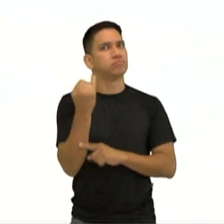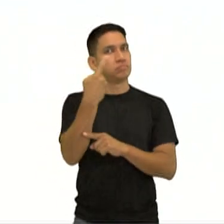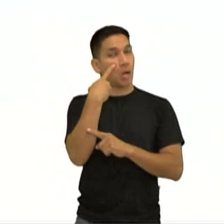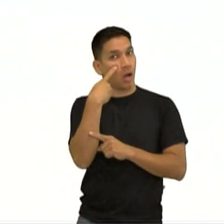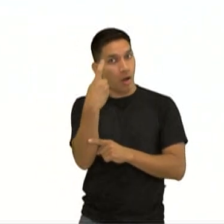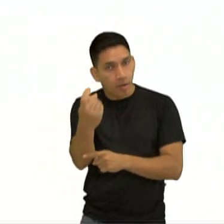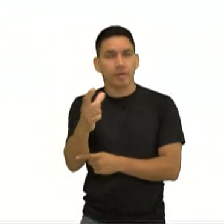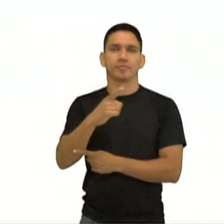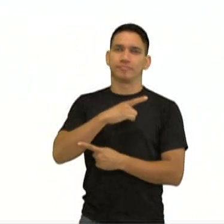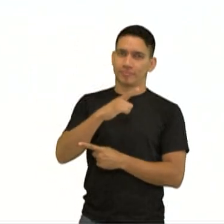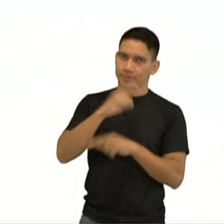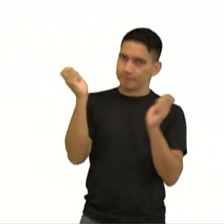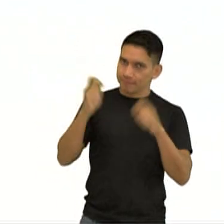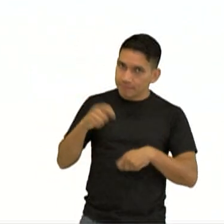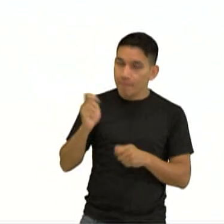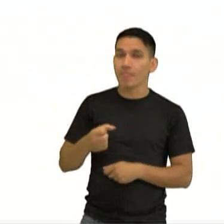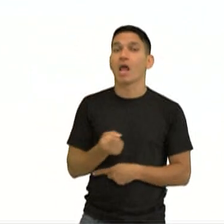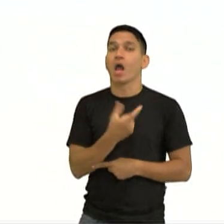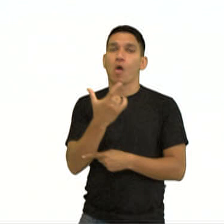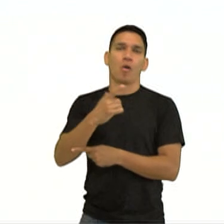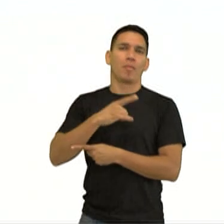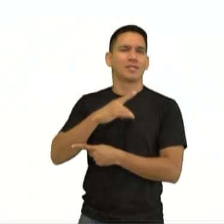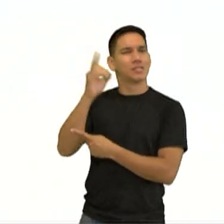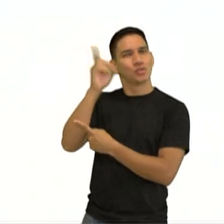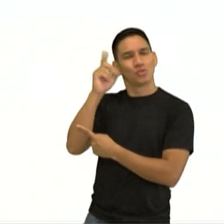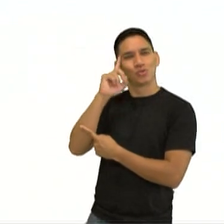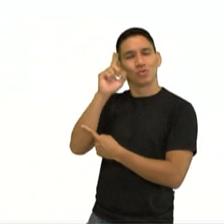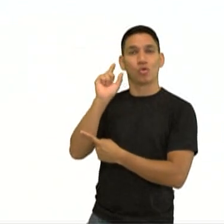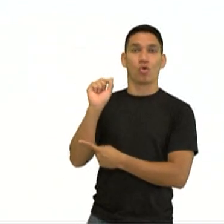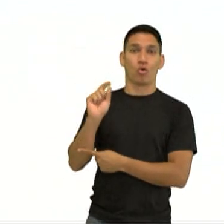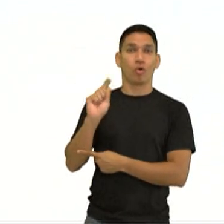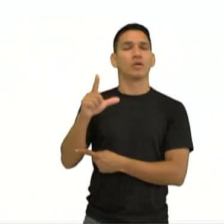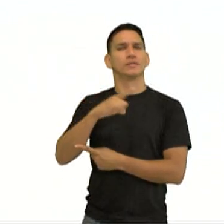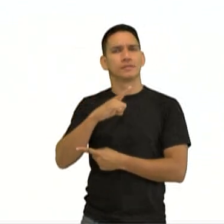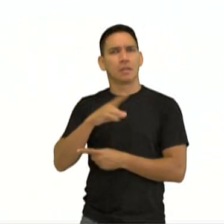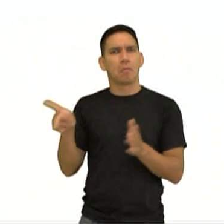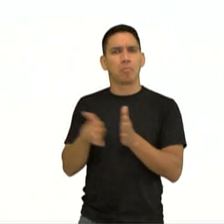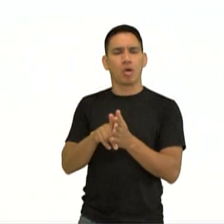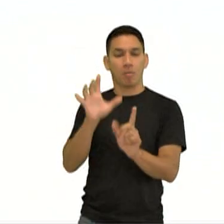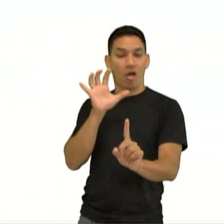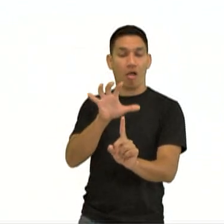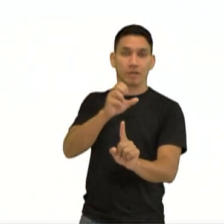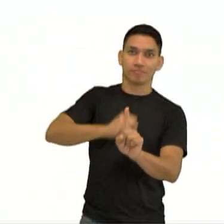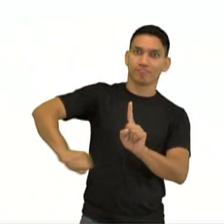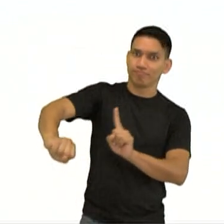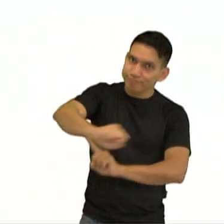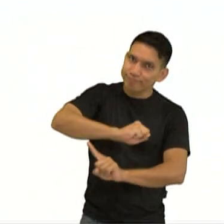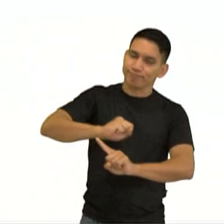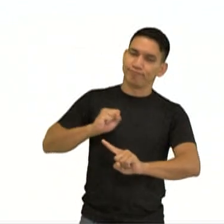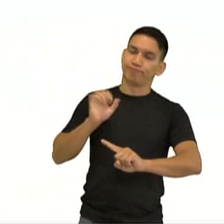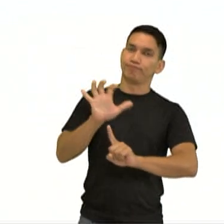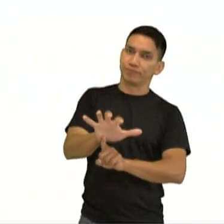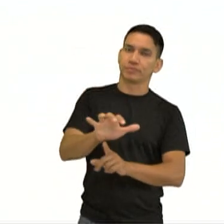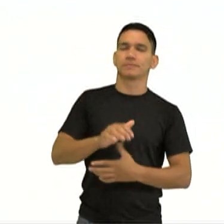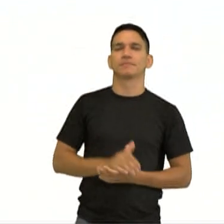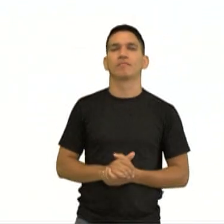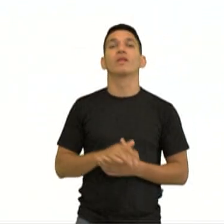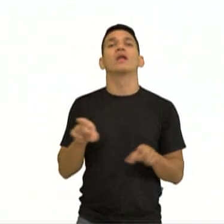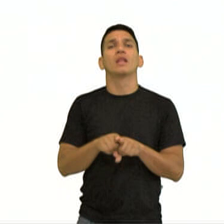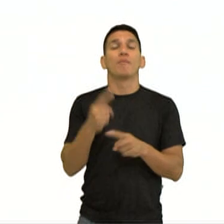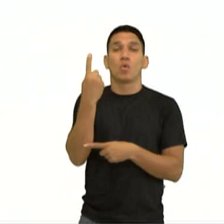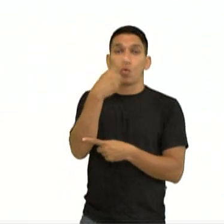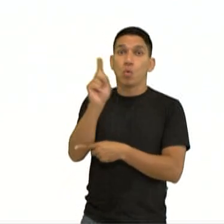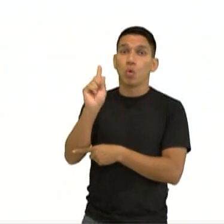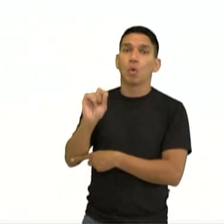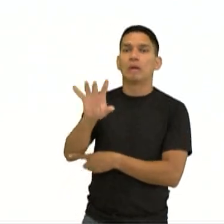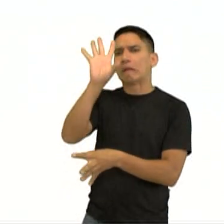importância, algumas que estão no cotidiano que afetam a sociedade. E, por último, reconhecer os principais,